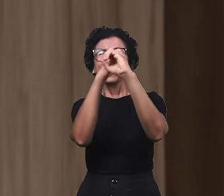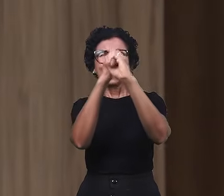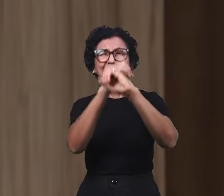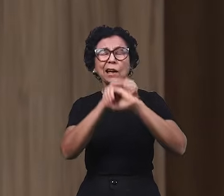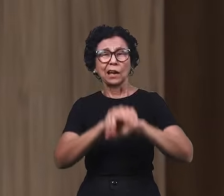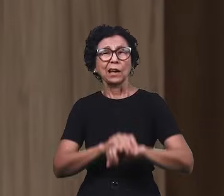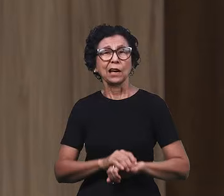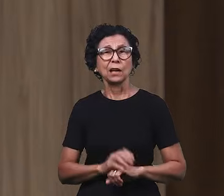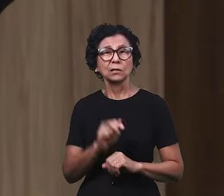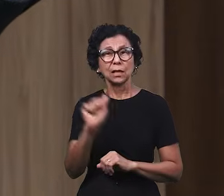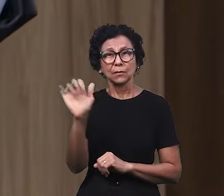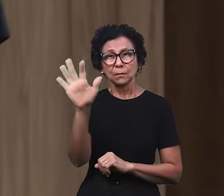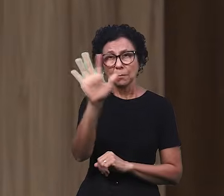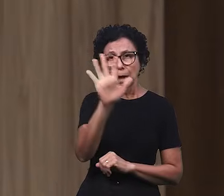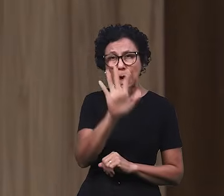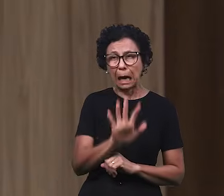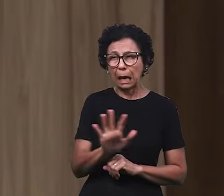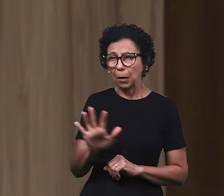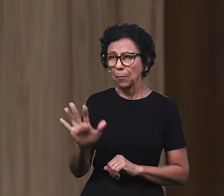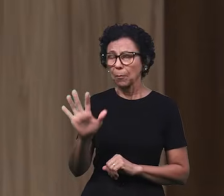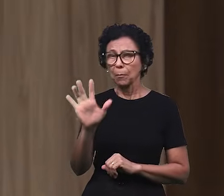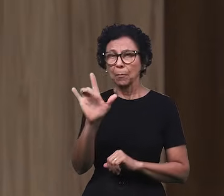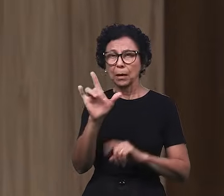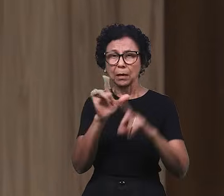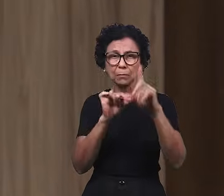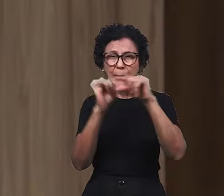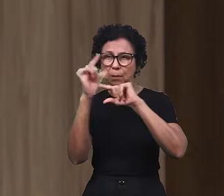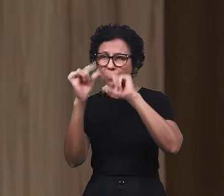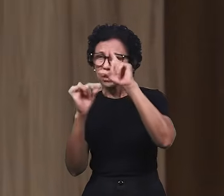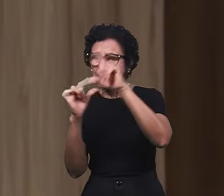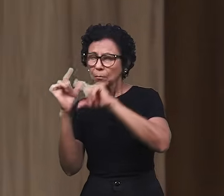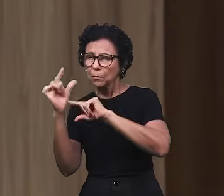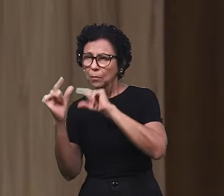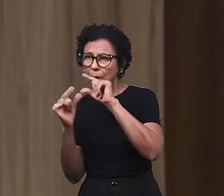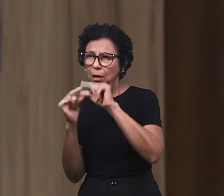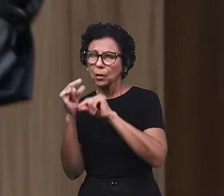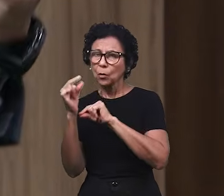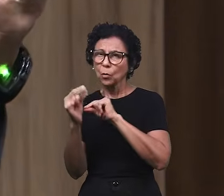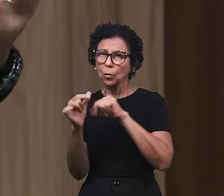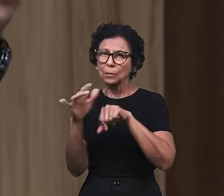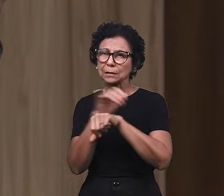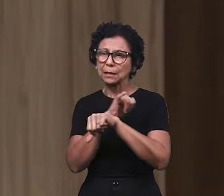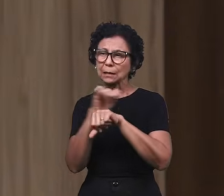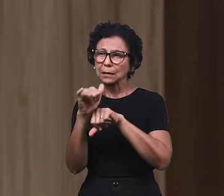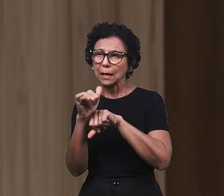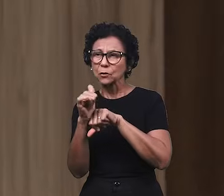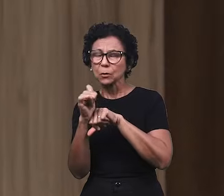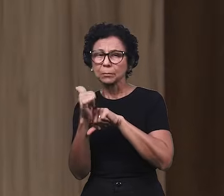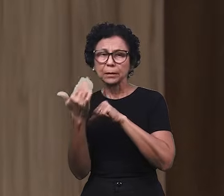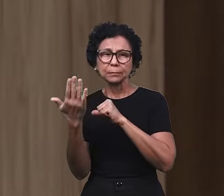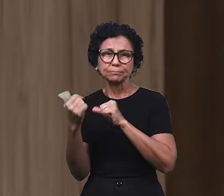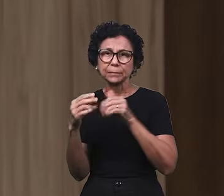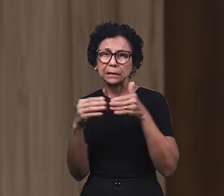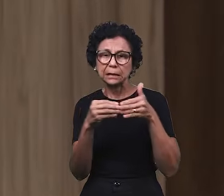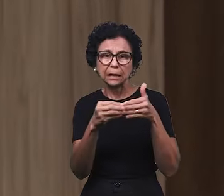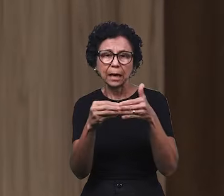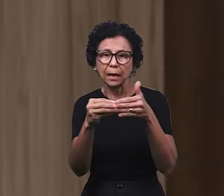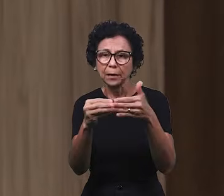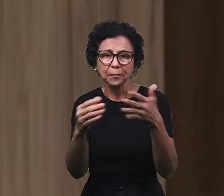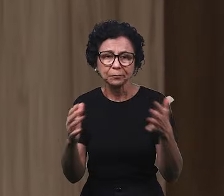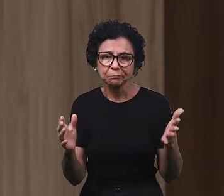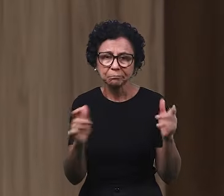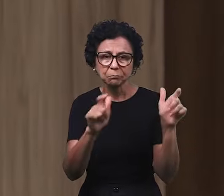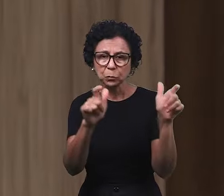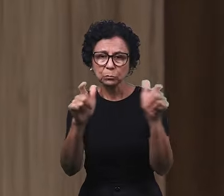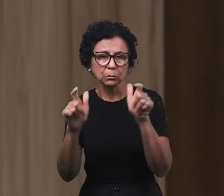usavam, né, os mapas estrelares como um recurso de orientação. Não é? É